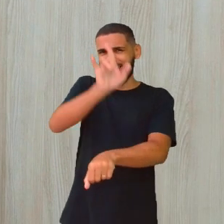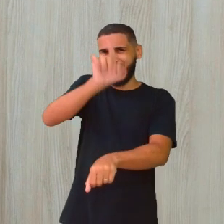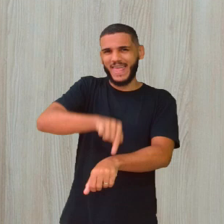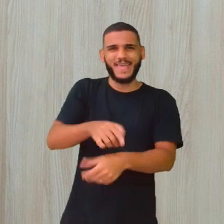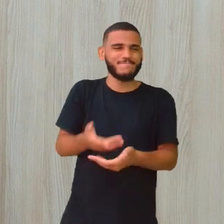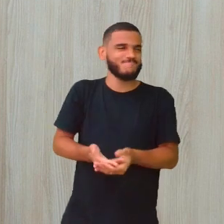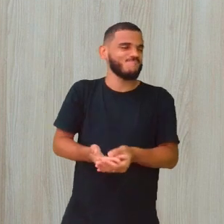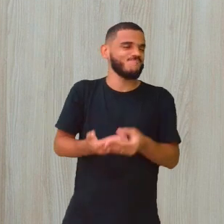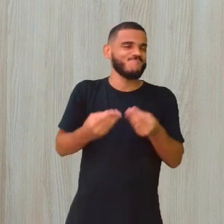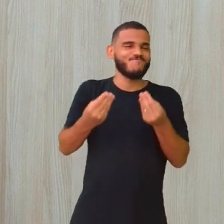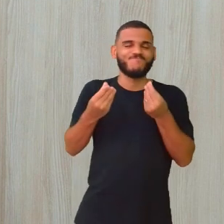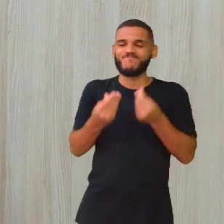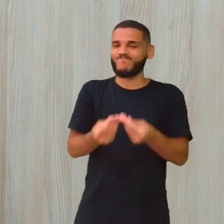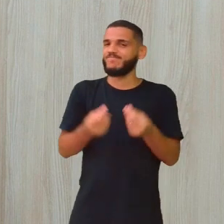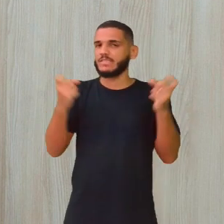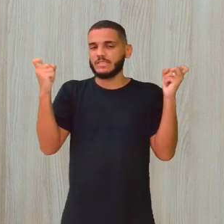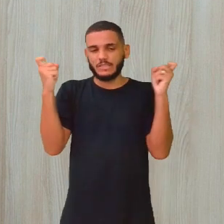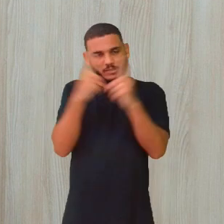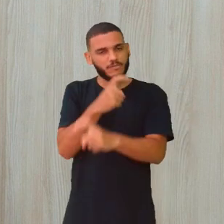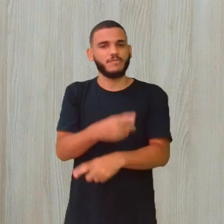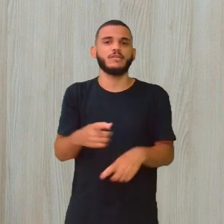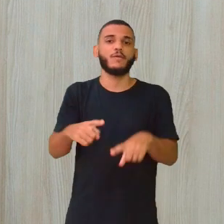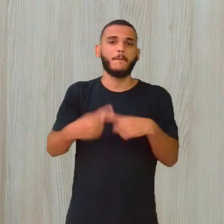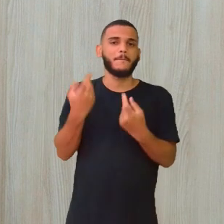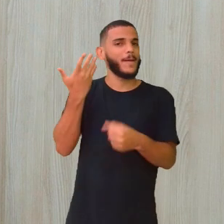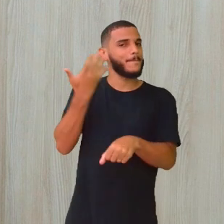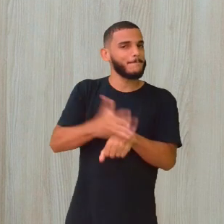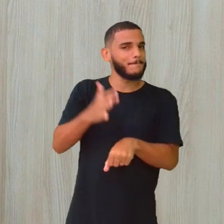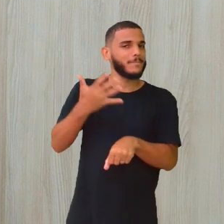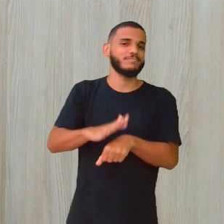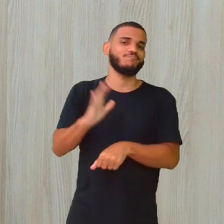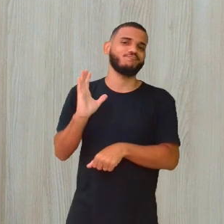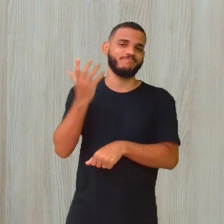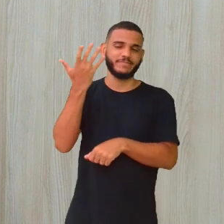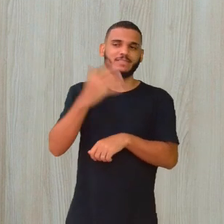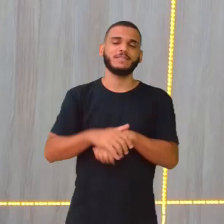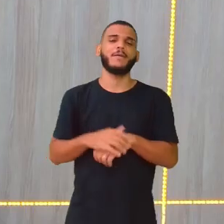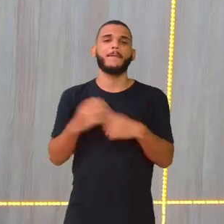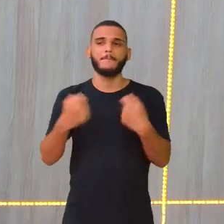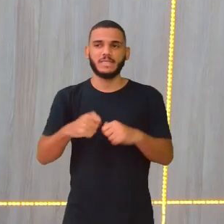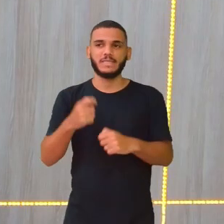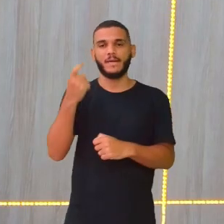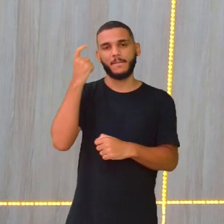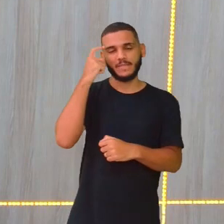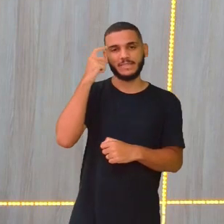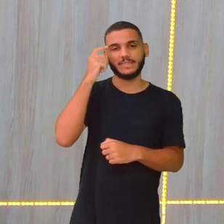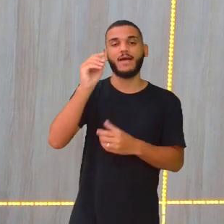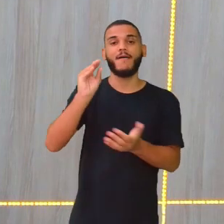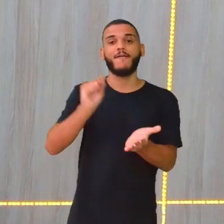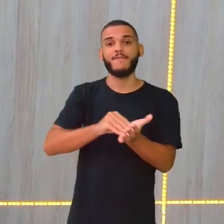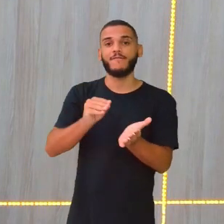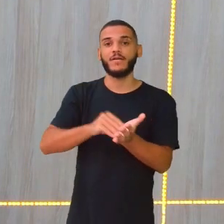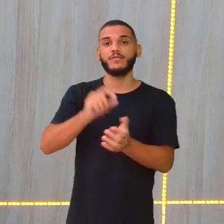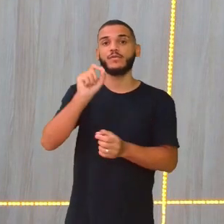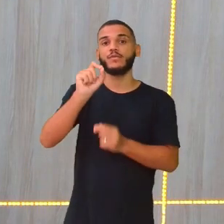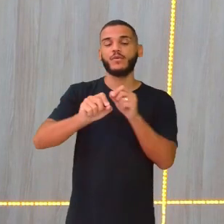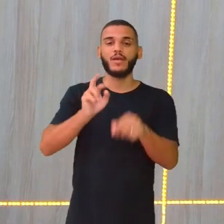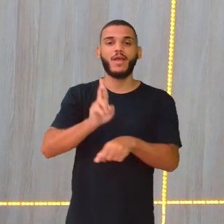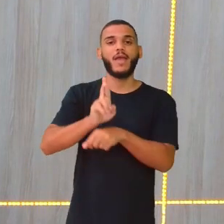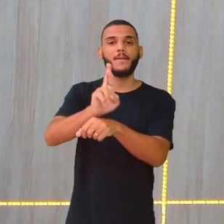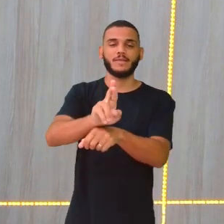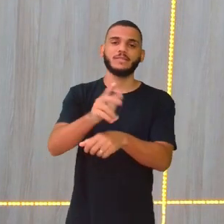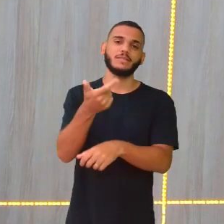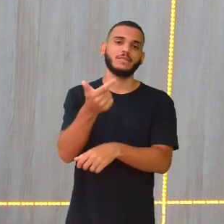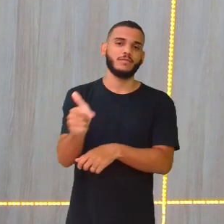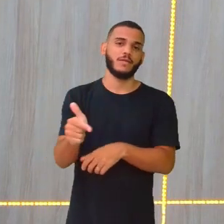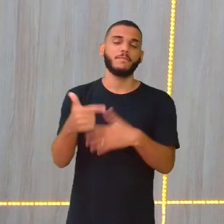absurdo. Absurdo. Surreal. Mas é prática, né? E aí a gente também precisa pensar na falta de representação.